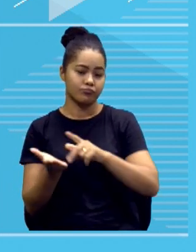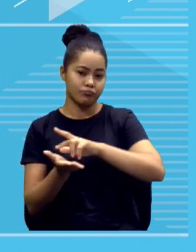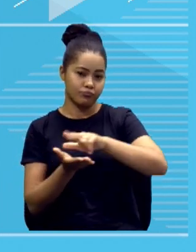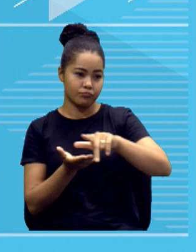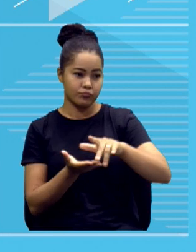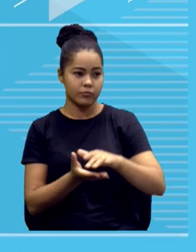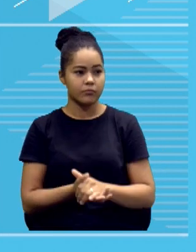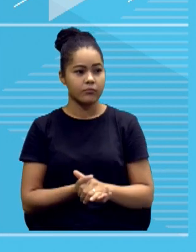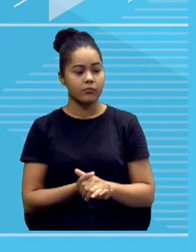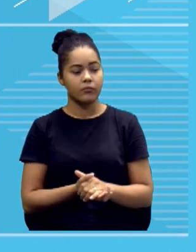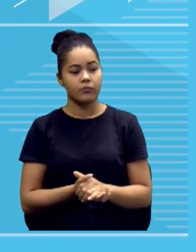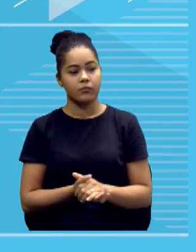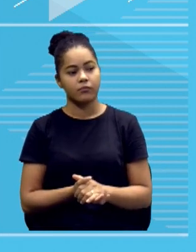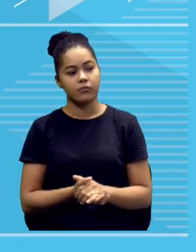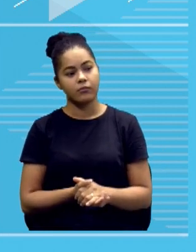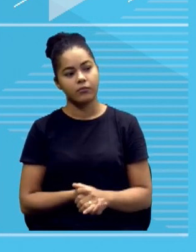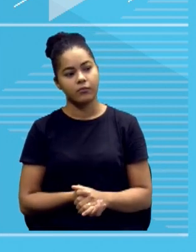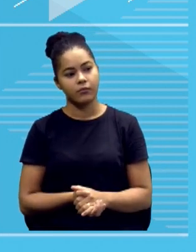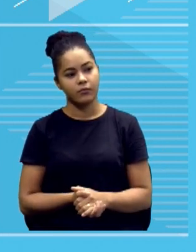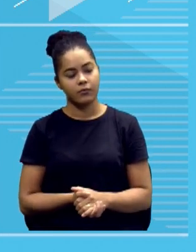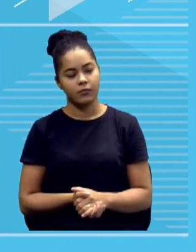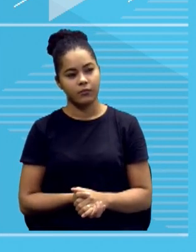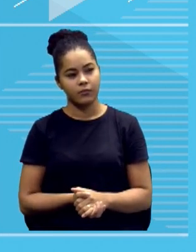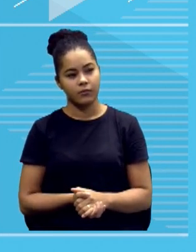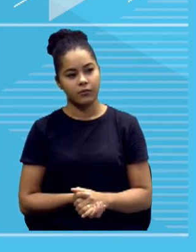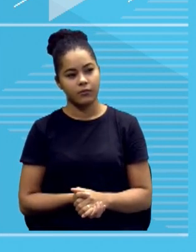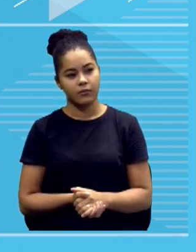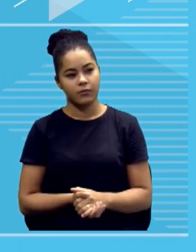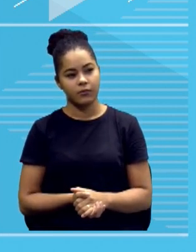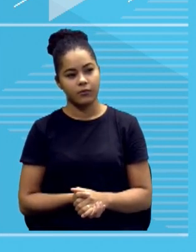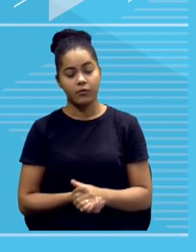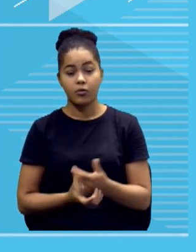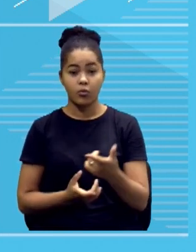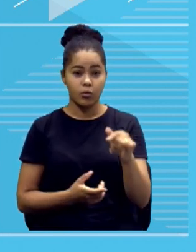geradores. Por exemplo, existe o gerador a diesel.